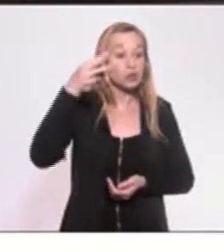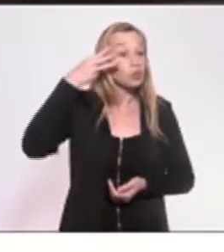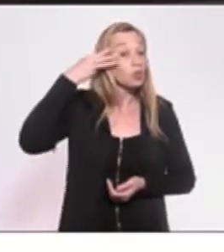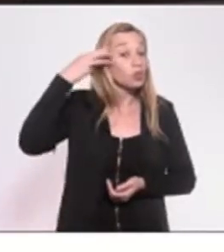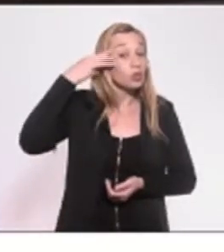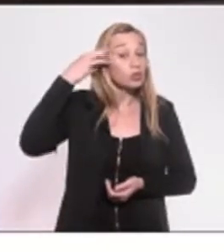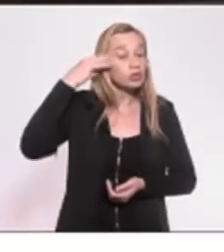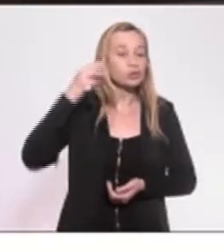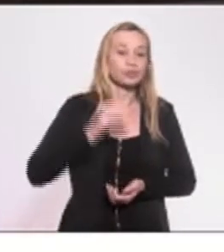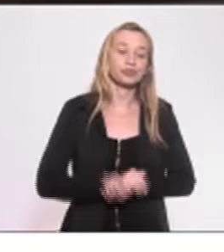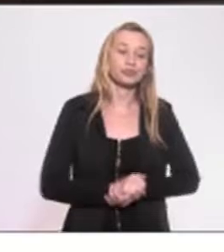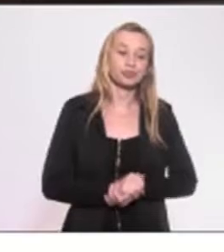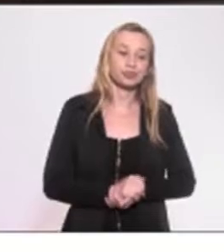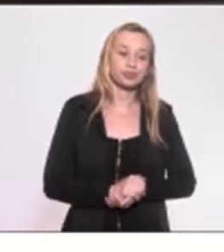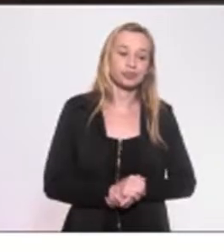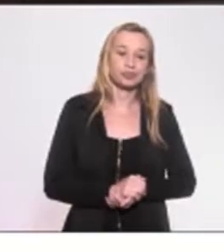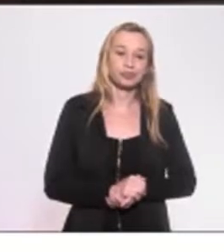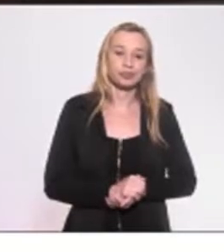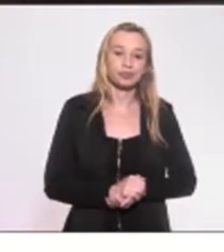Witzel,